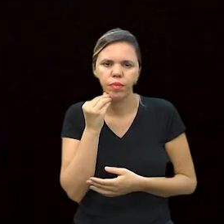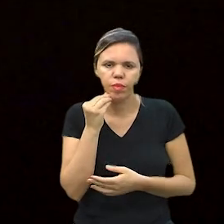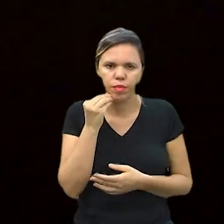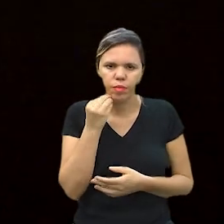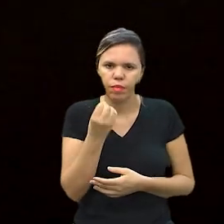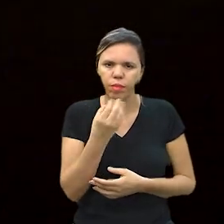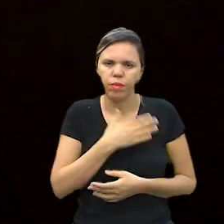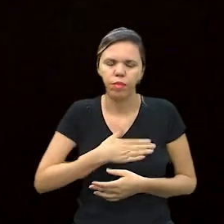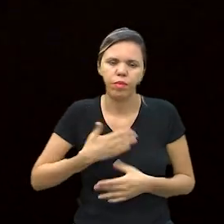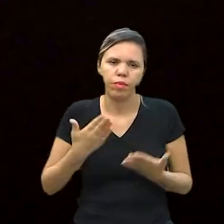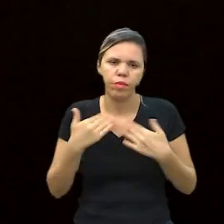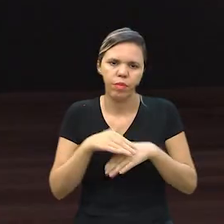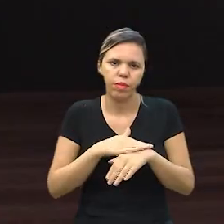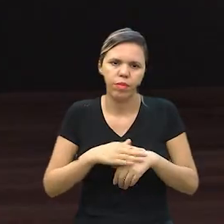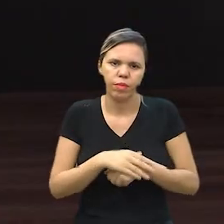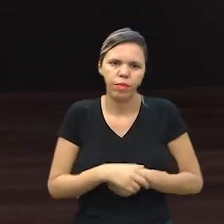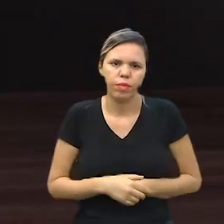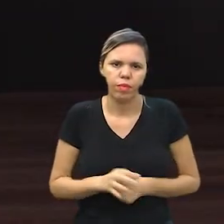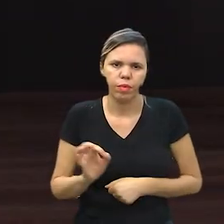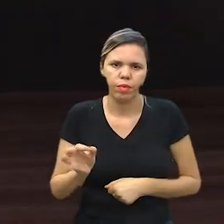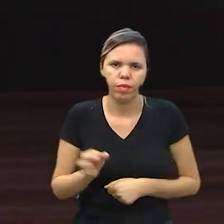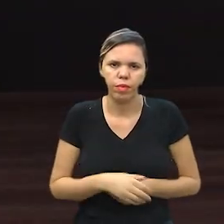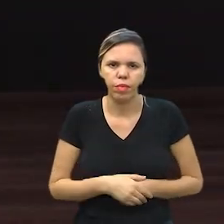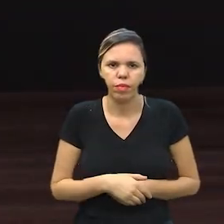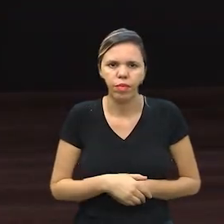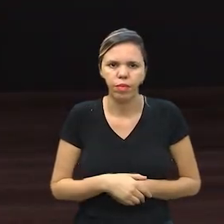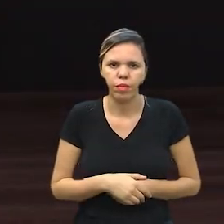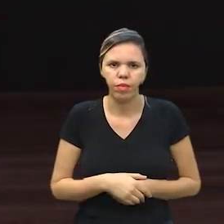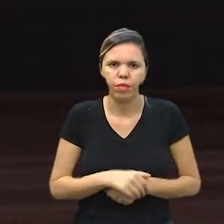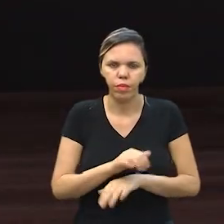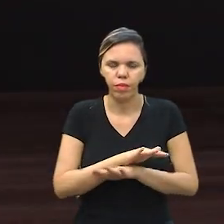e pela boa conversa. Tá certo,